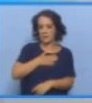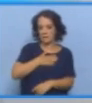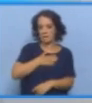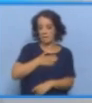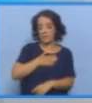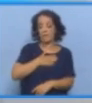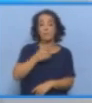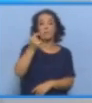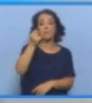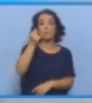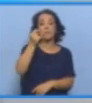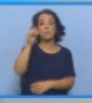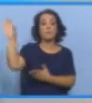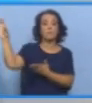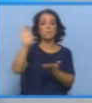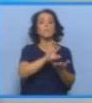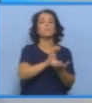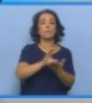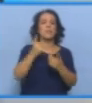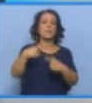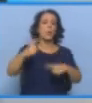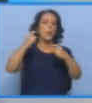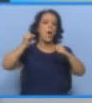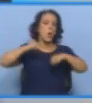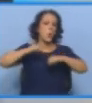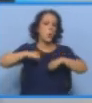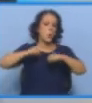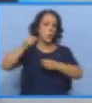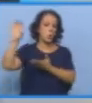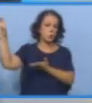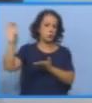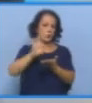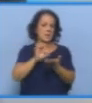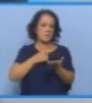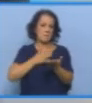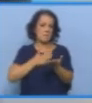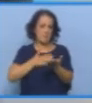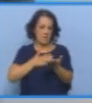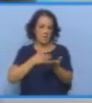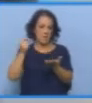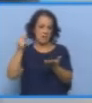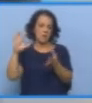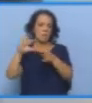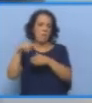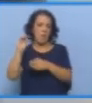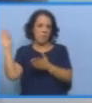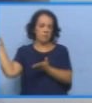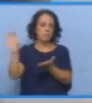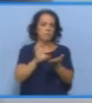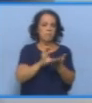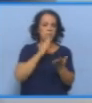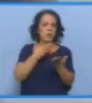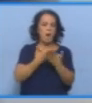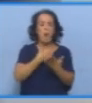dependia financeiramente, através de um acordo ou de um financiamento de uma empresa financeira, e que determinou o encerramento